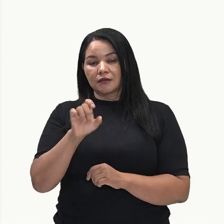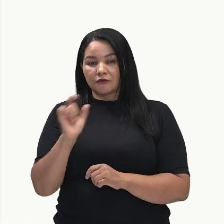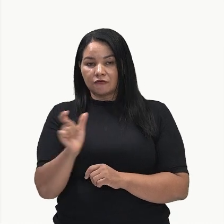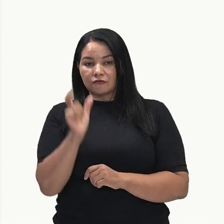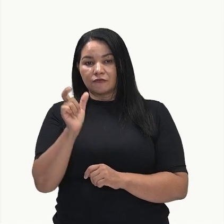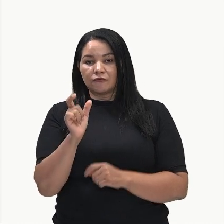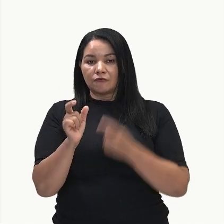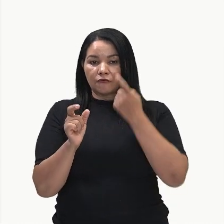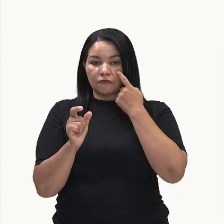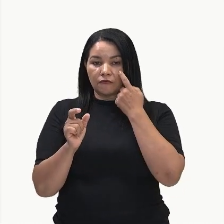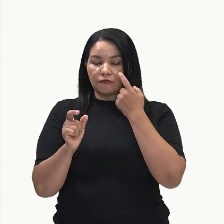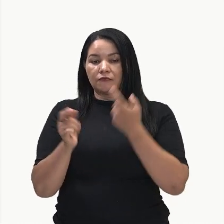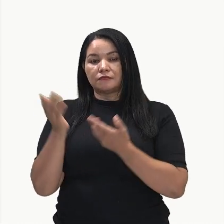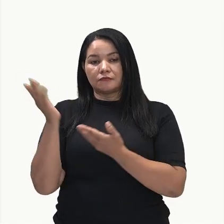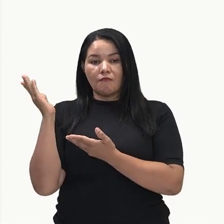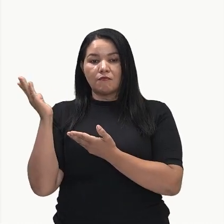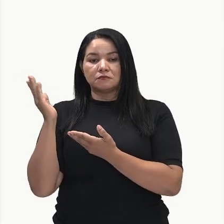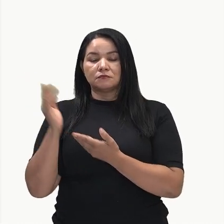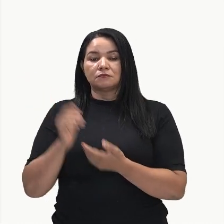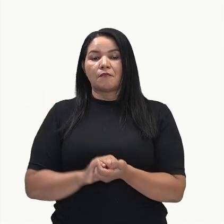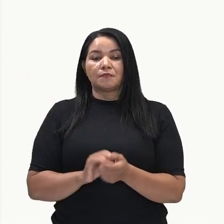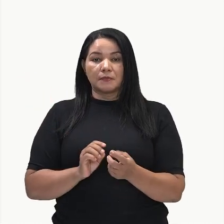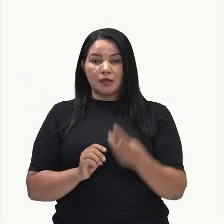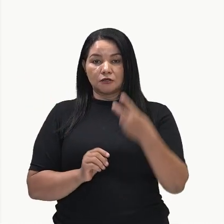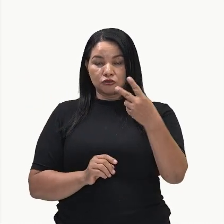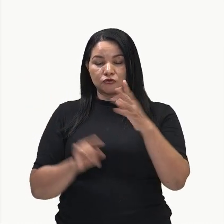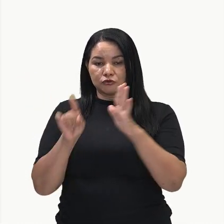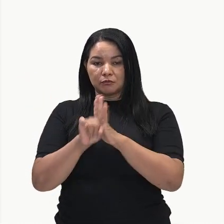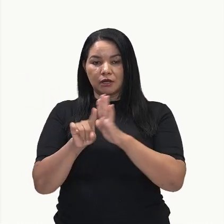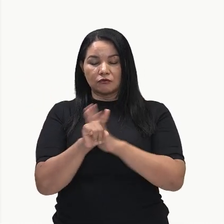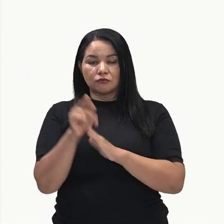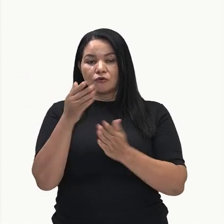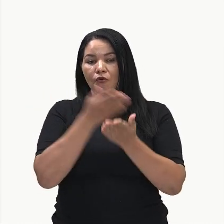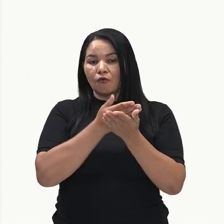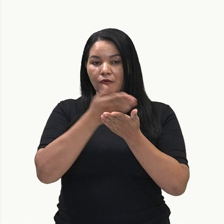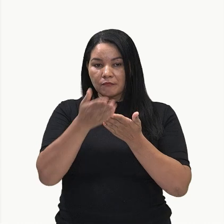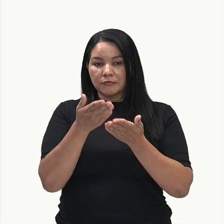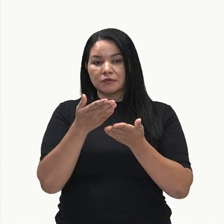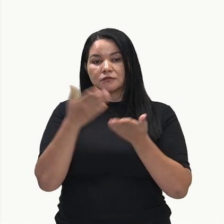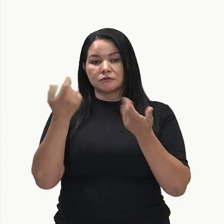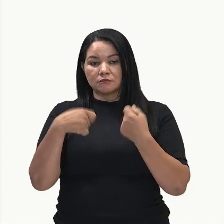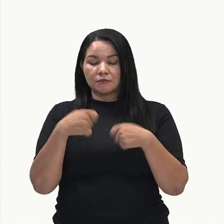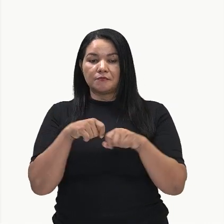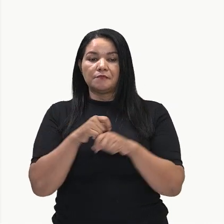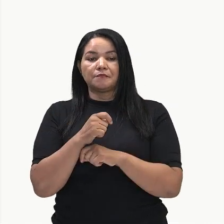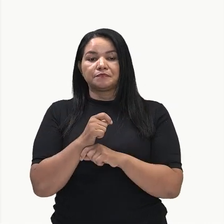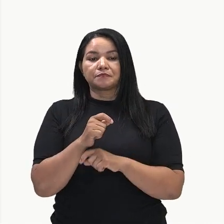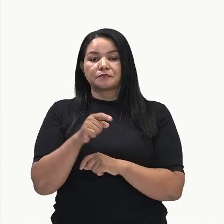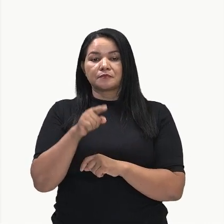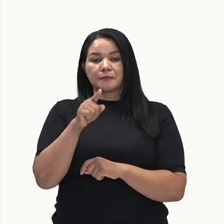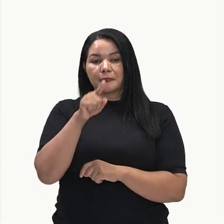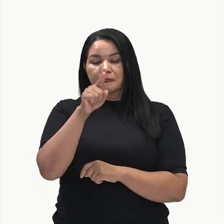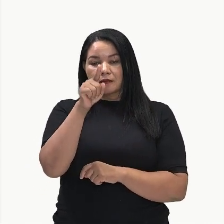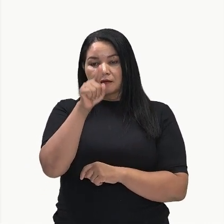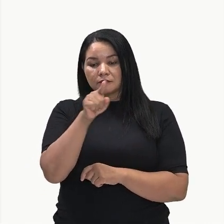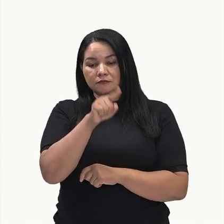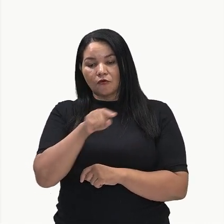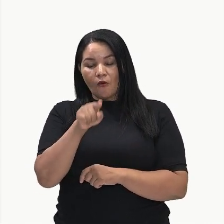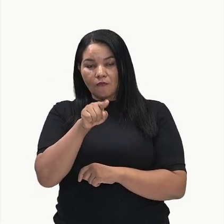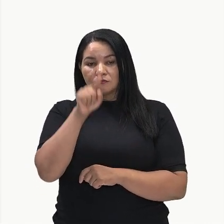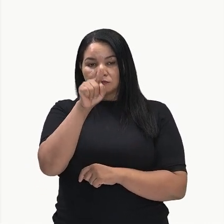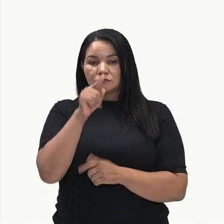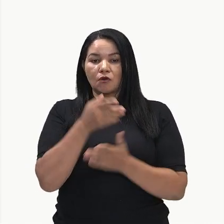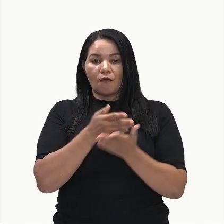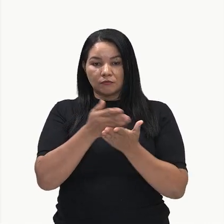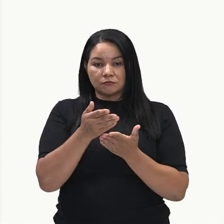se saber. Todas essas duas perguntas iniciais, por causa dos pontos interrogativos aqui,